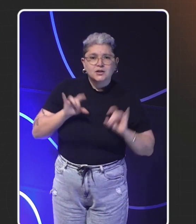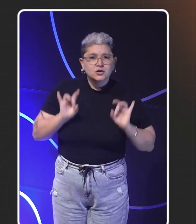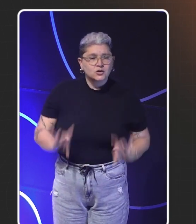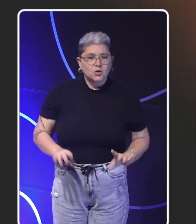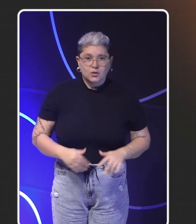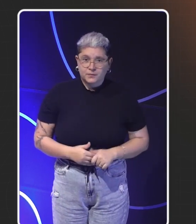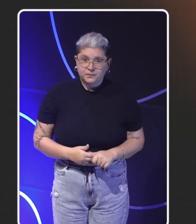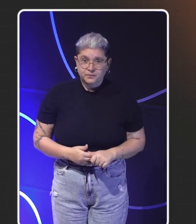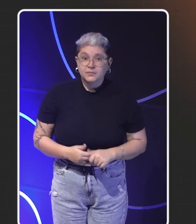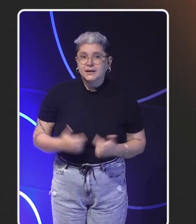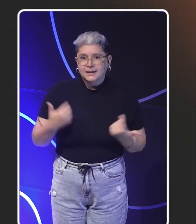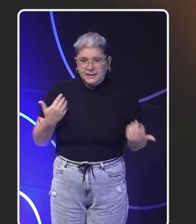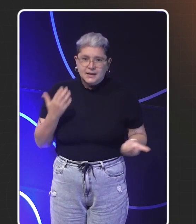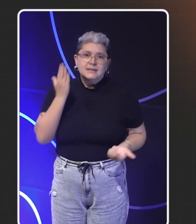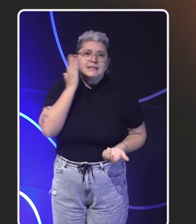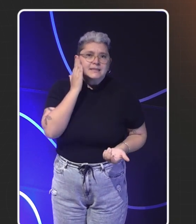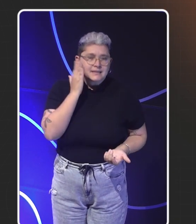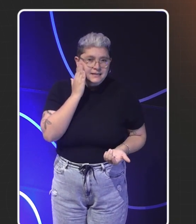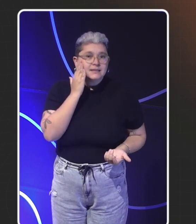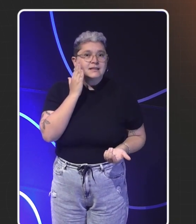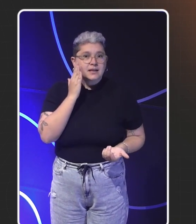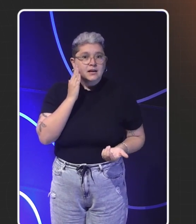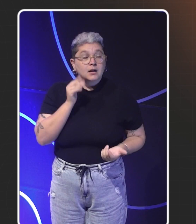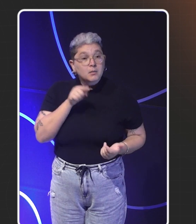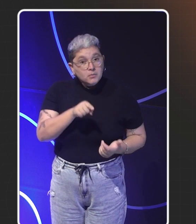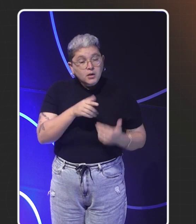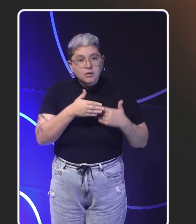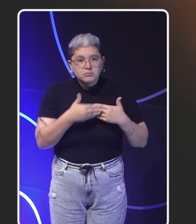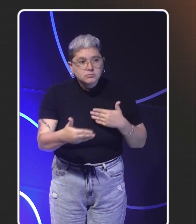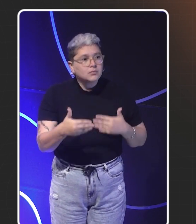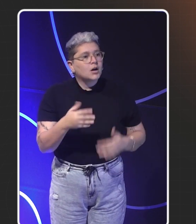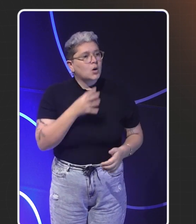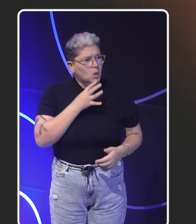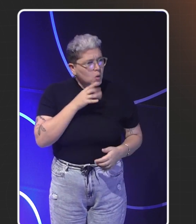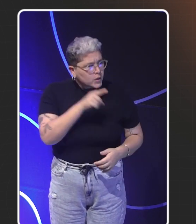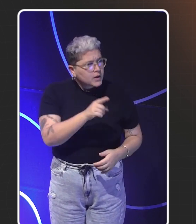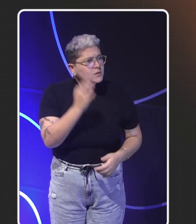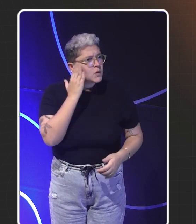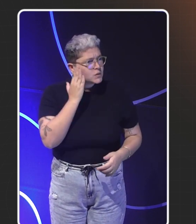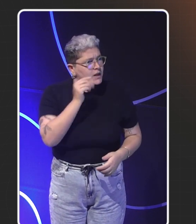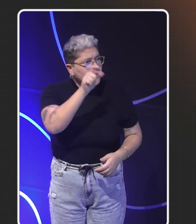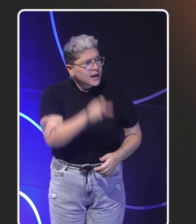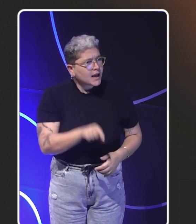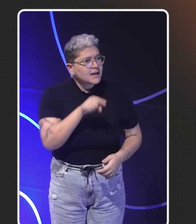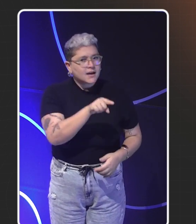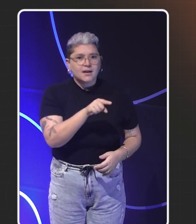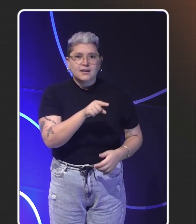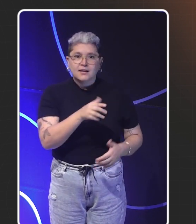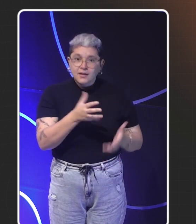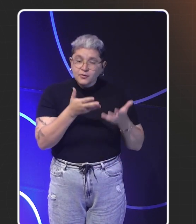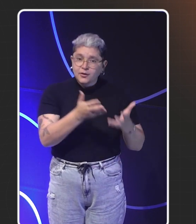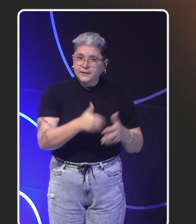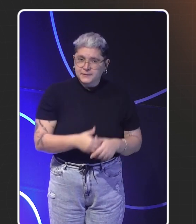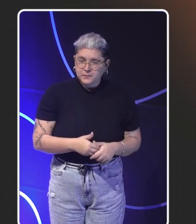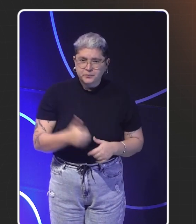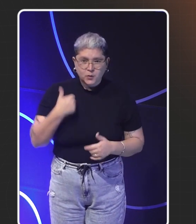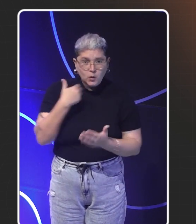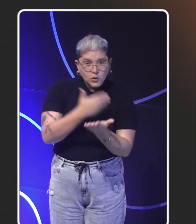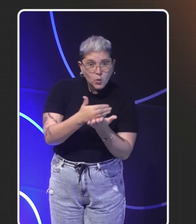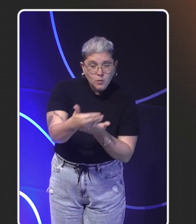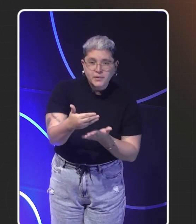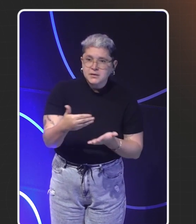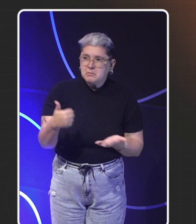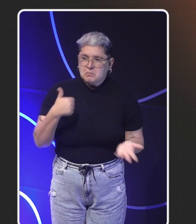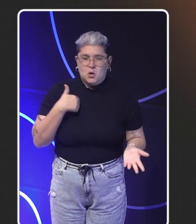bem ser quem você é, porque foi essa premissa que fez eu estar aqui hoje. Quando eu comecei, eu não sabia o